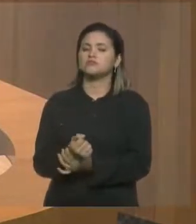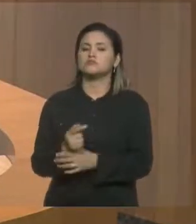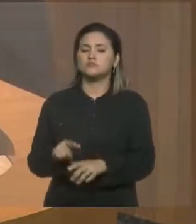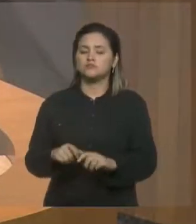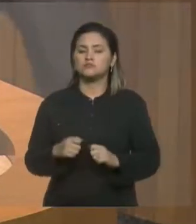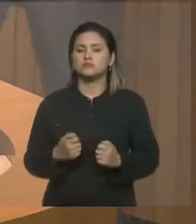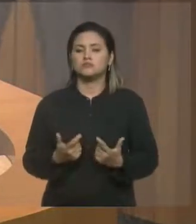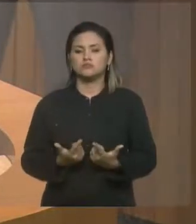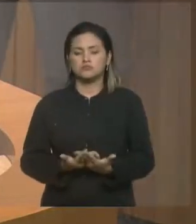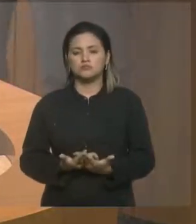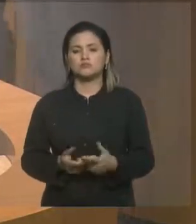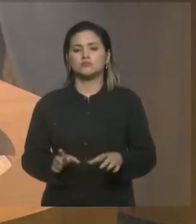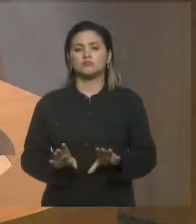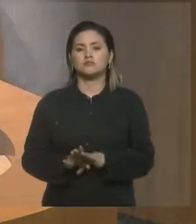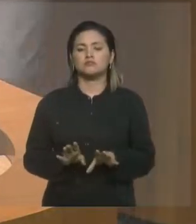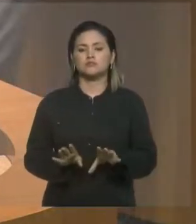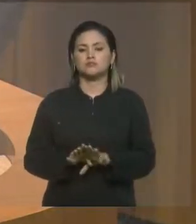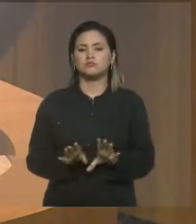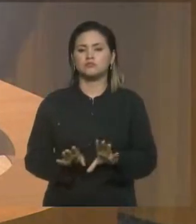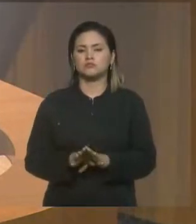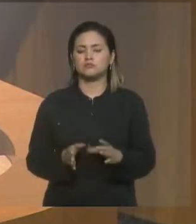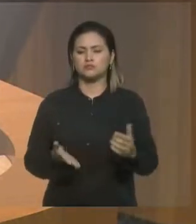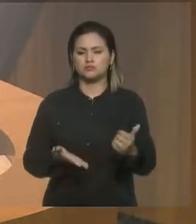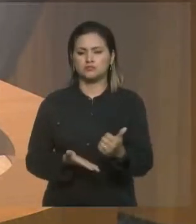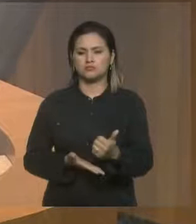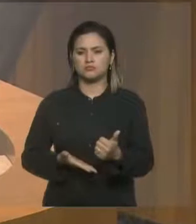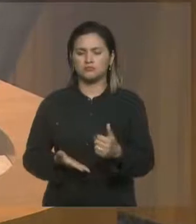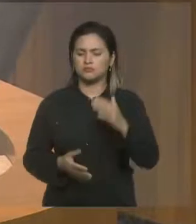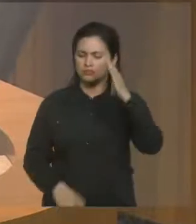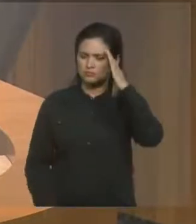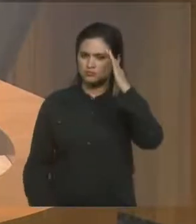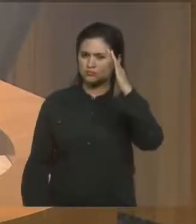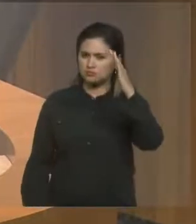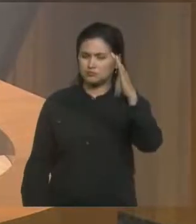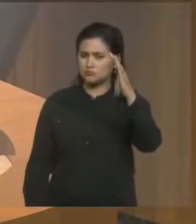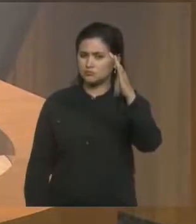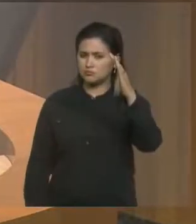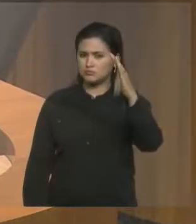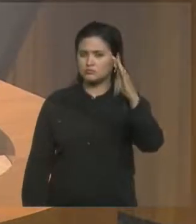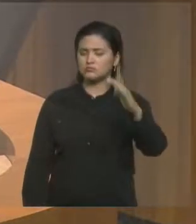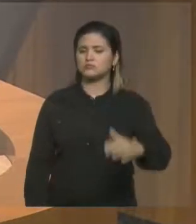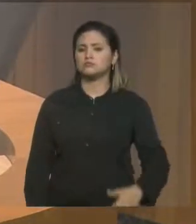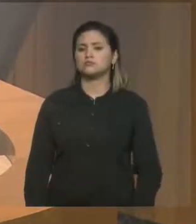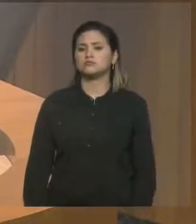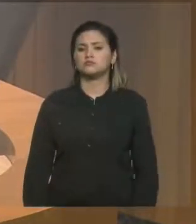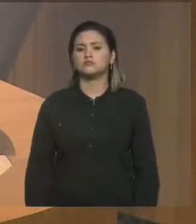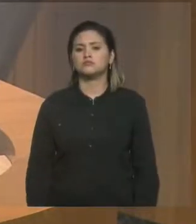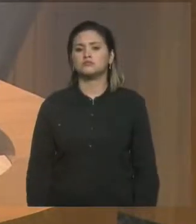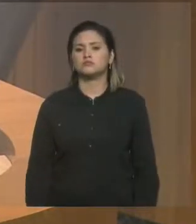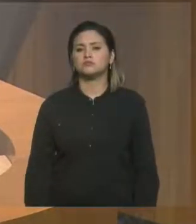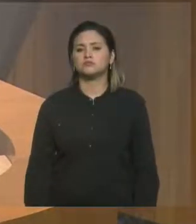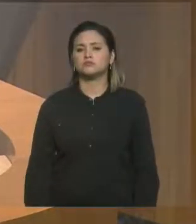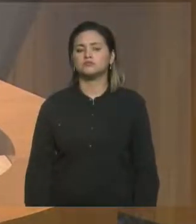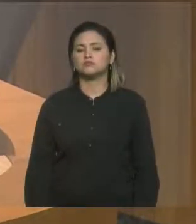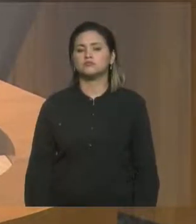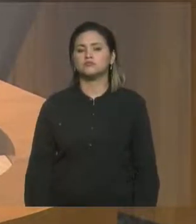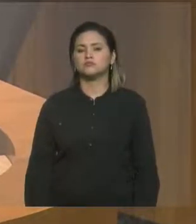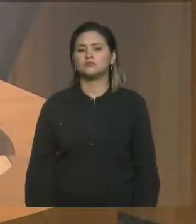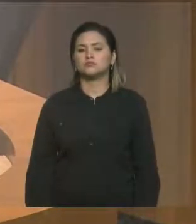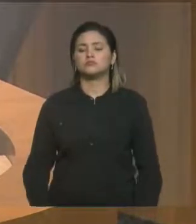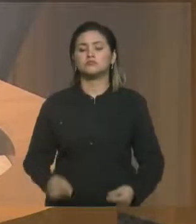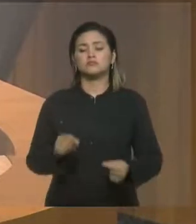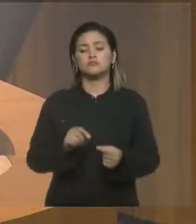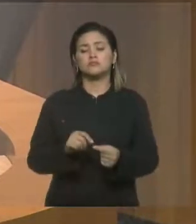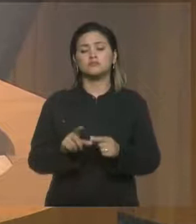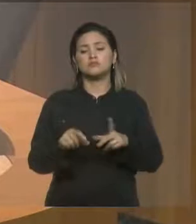mais do que tudo, o fundamental, que a gente tenha soluções em caráter definitivo e que não venhamos aqui todas as vezes, de